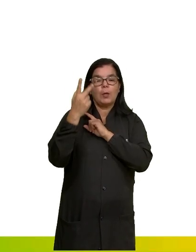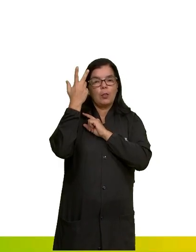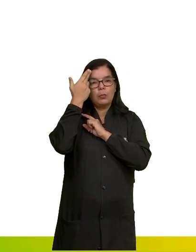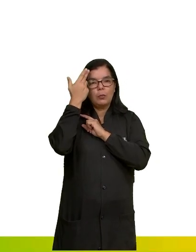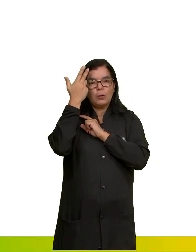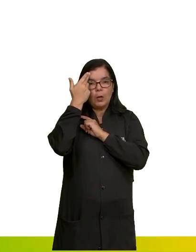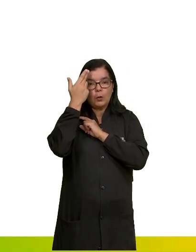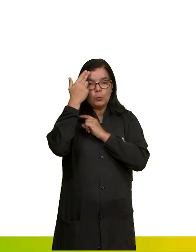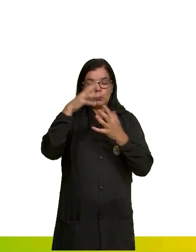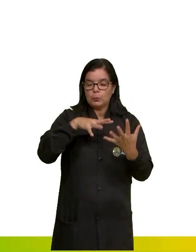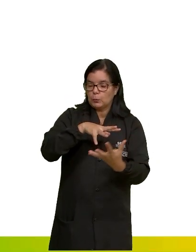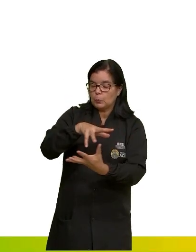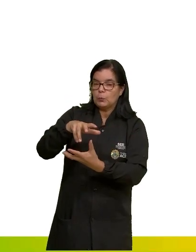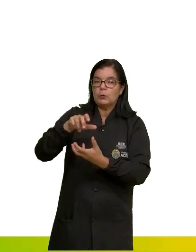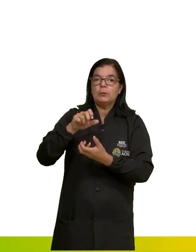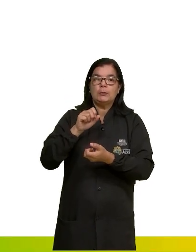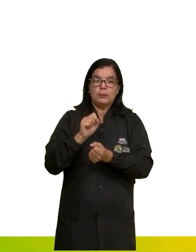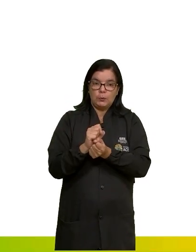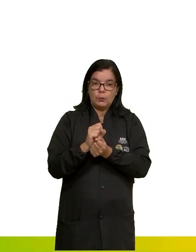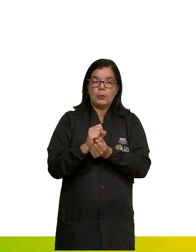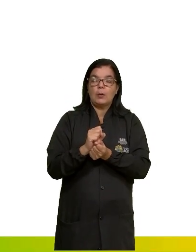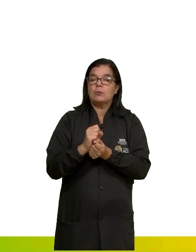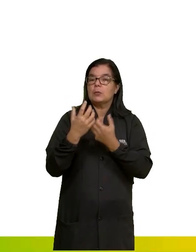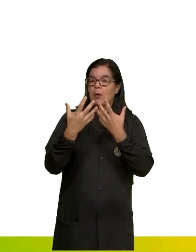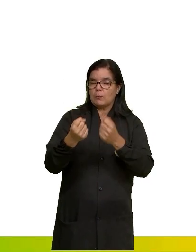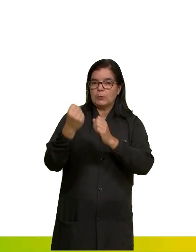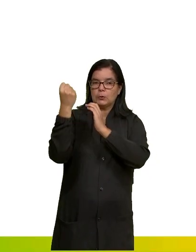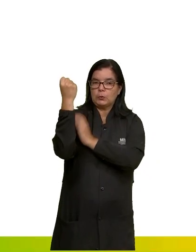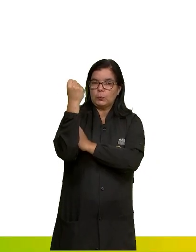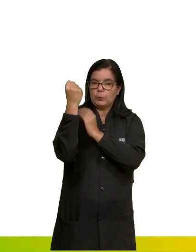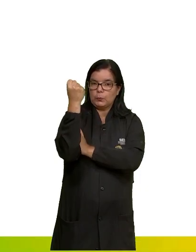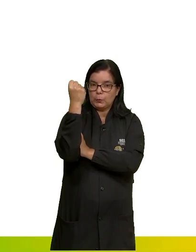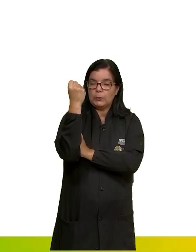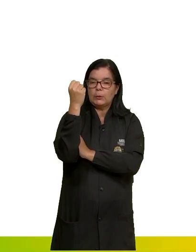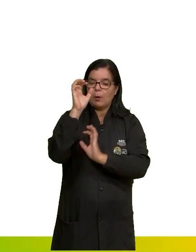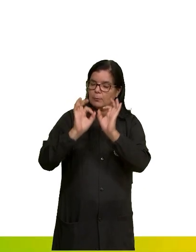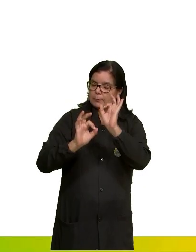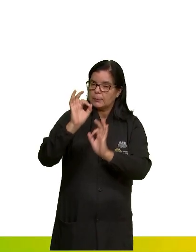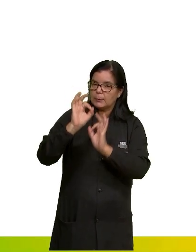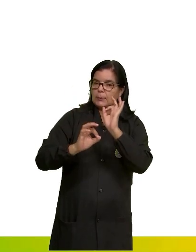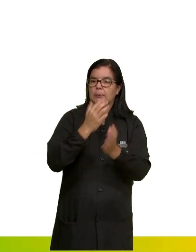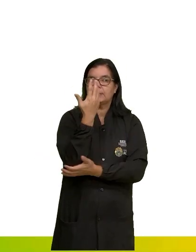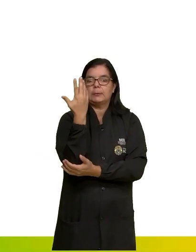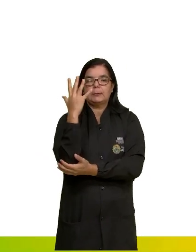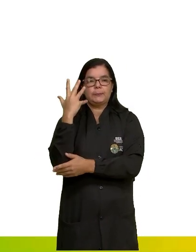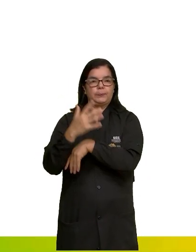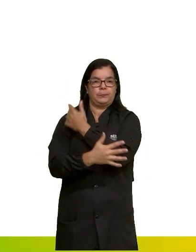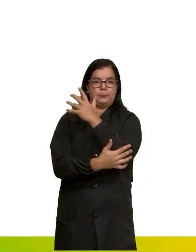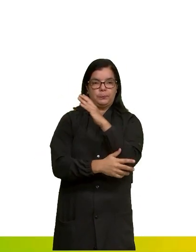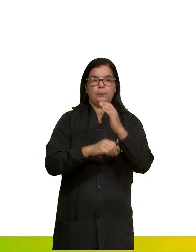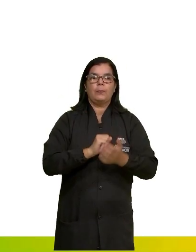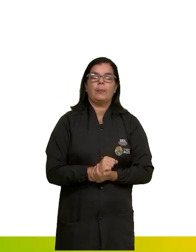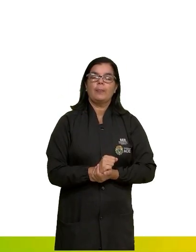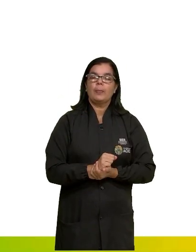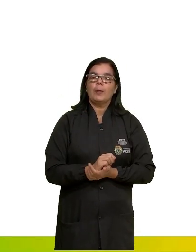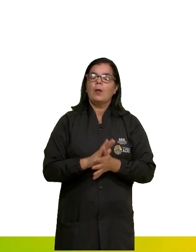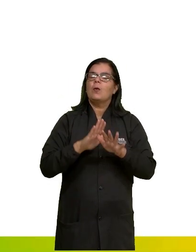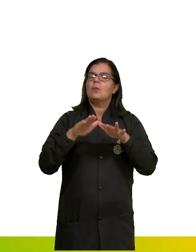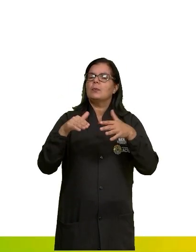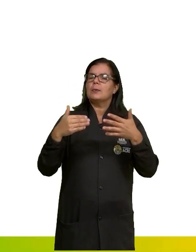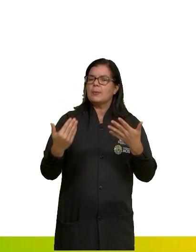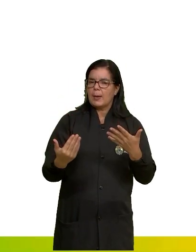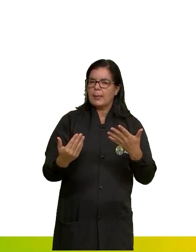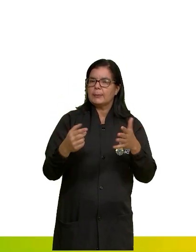ordem natural do mundo, sendo considerada a força criadora e ordenadora da natureza. Qual